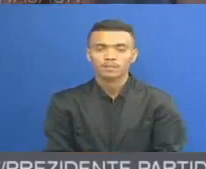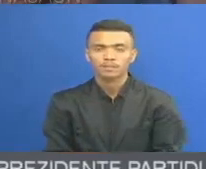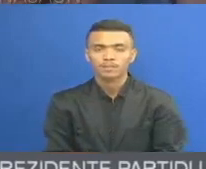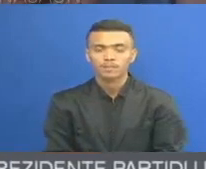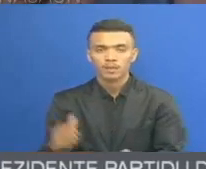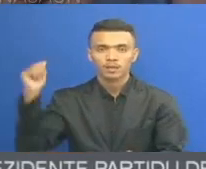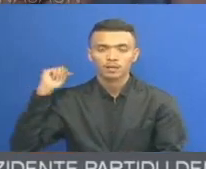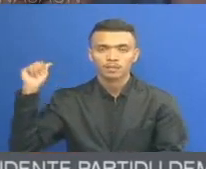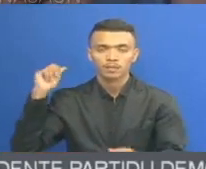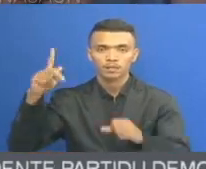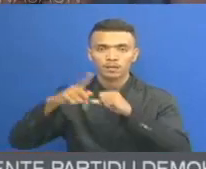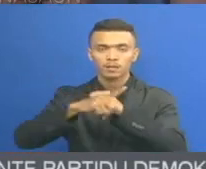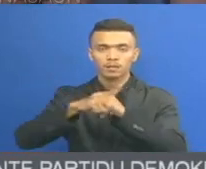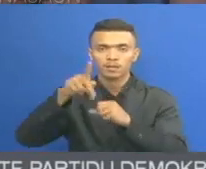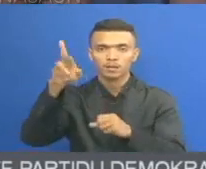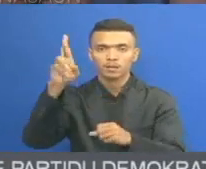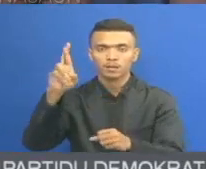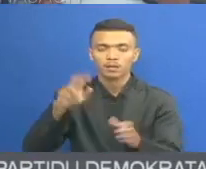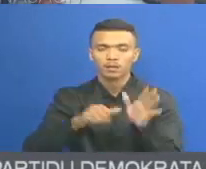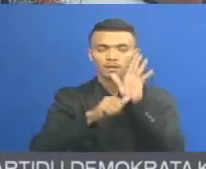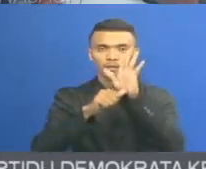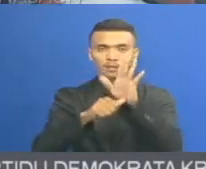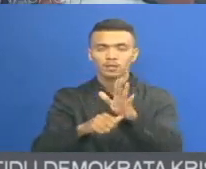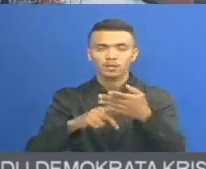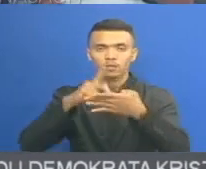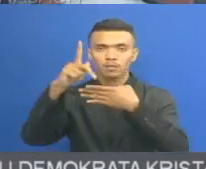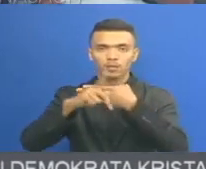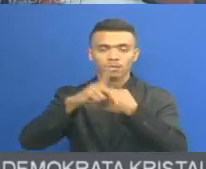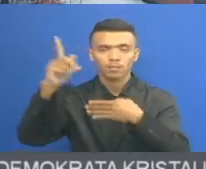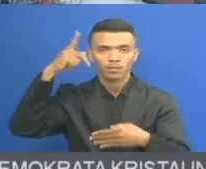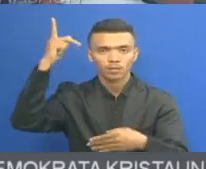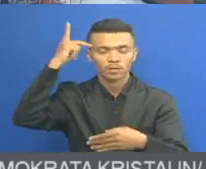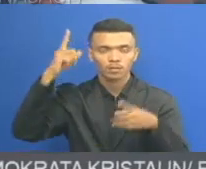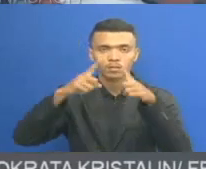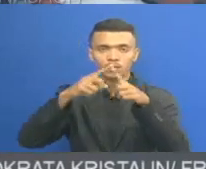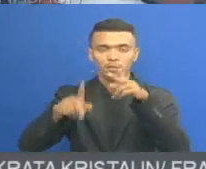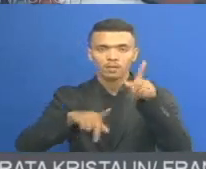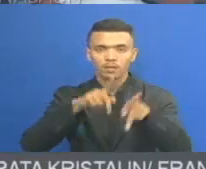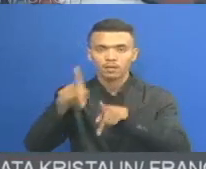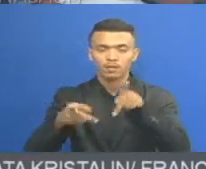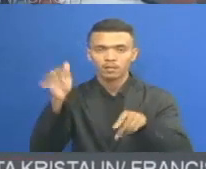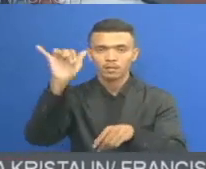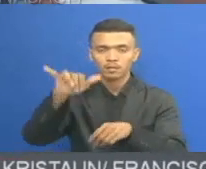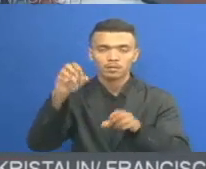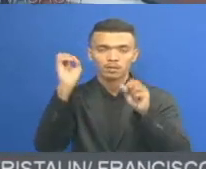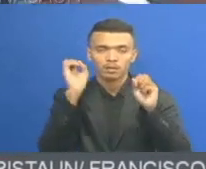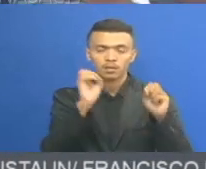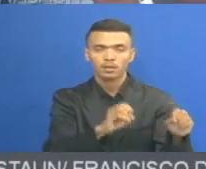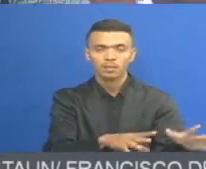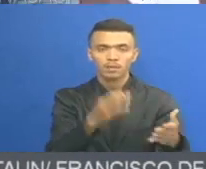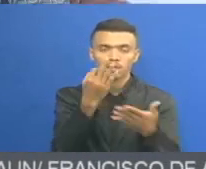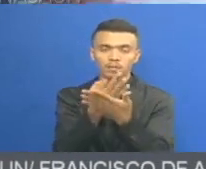durante campanha Partido Republicano apresenta una programa político ba eleitor sira hanesan hala compensão